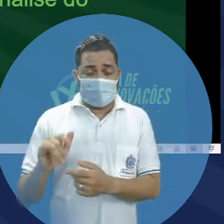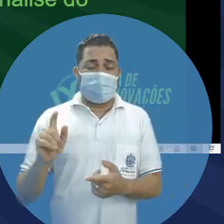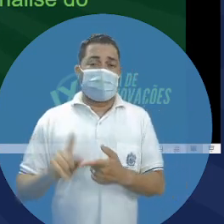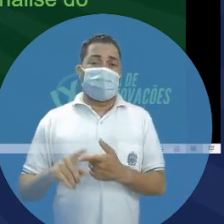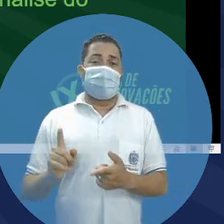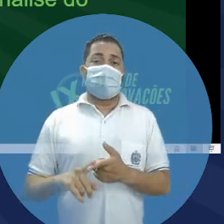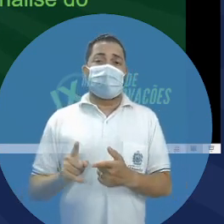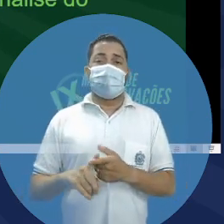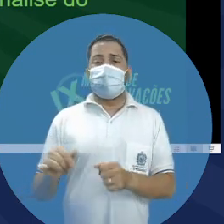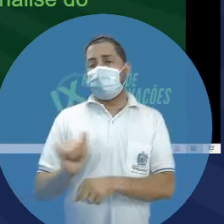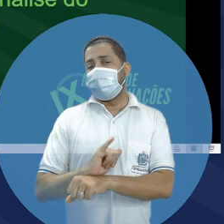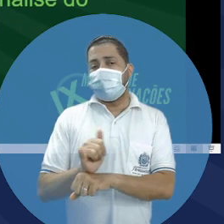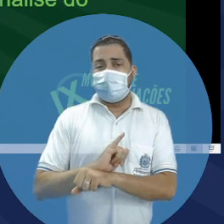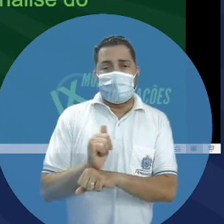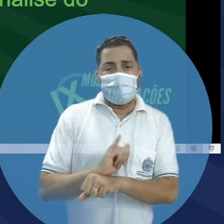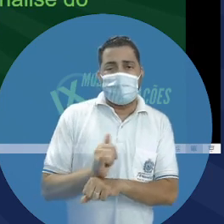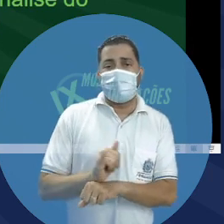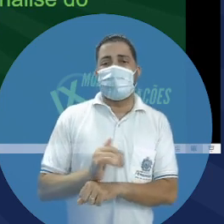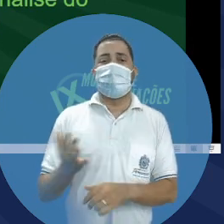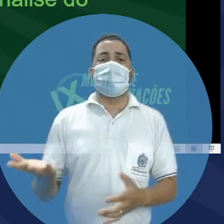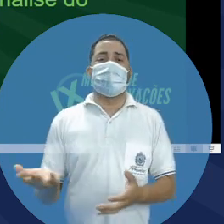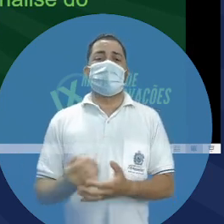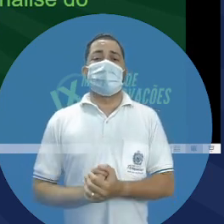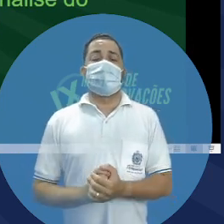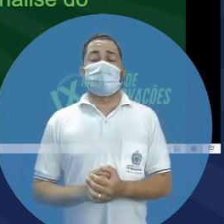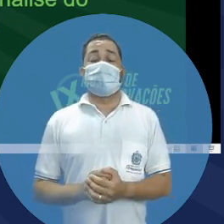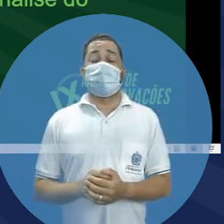YouTube, indicações